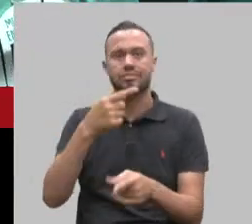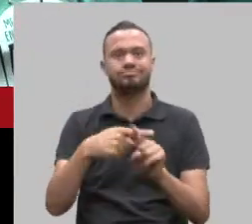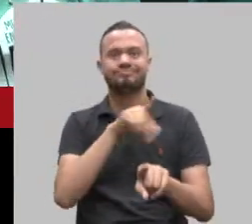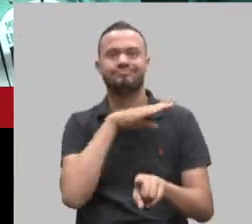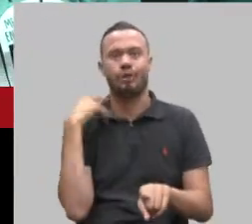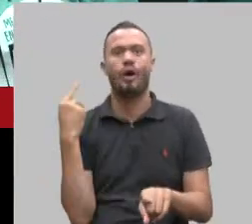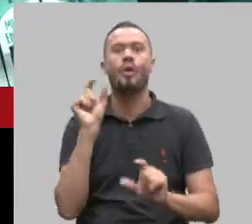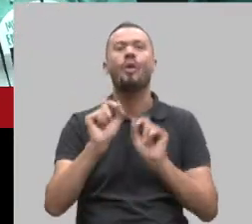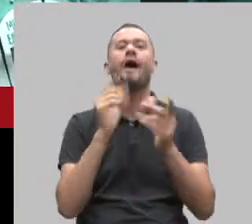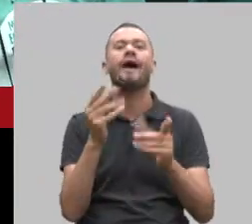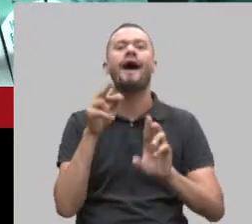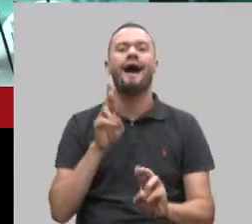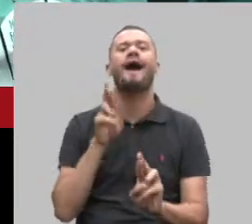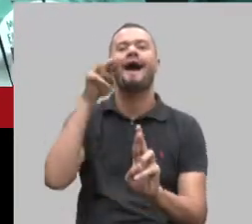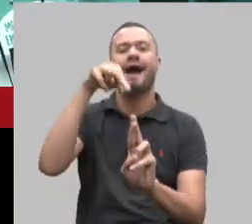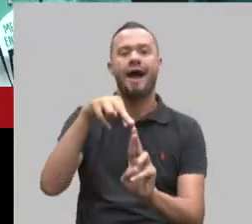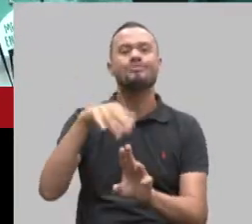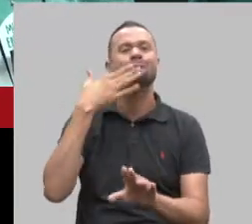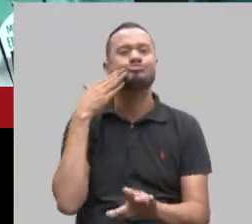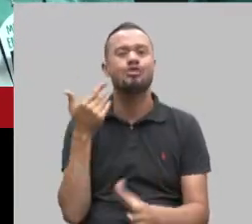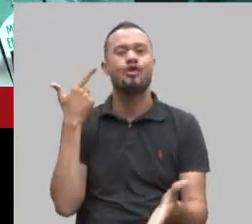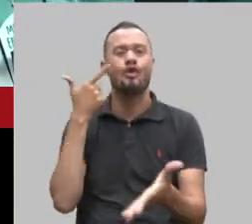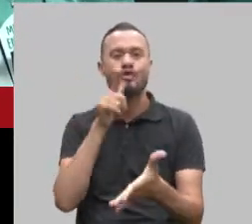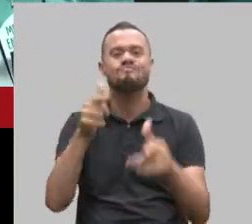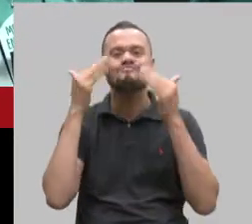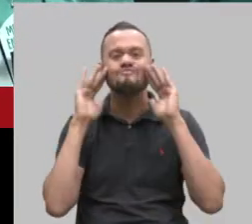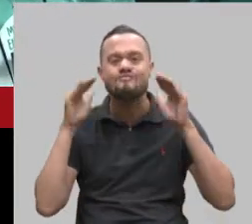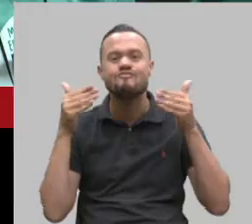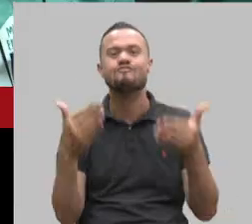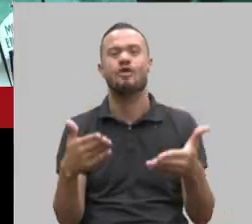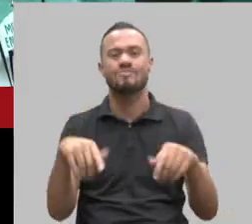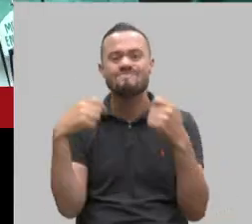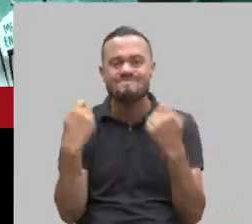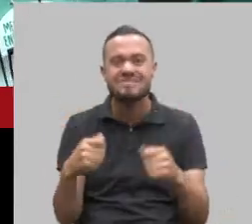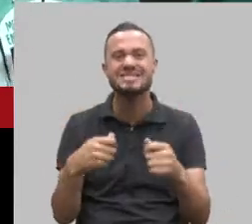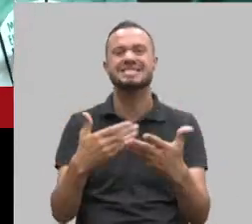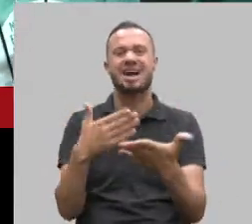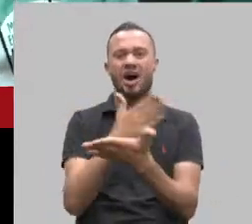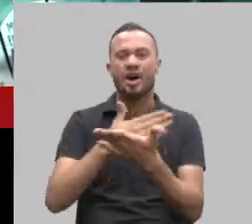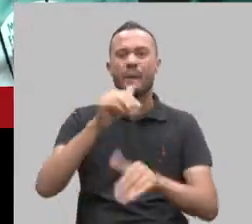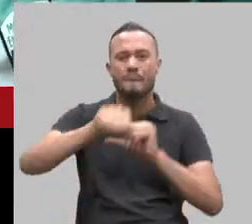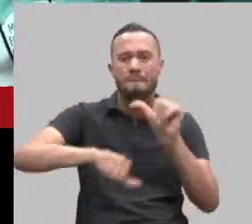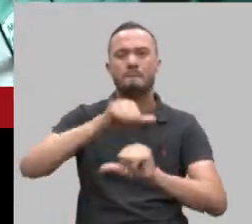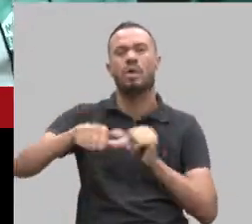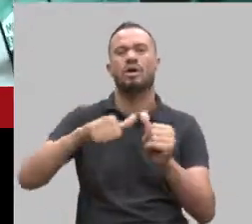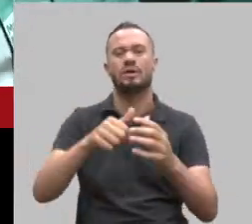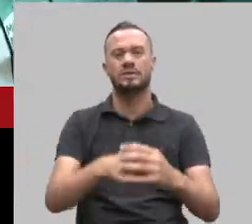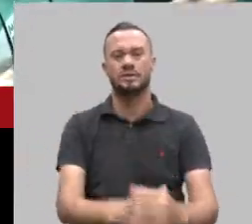esses jovens e colocar eles em foco o nosso projeto precisa pensar nos jovens